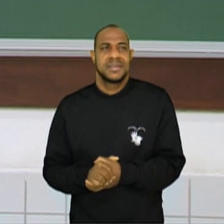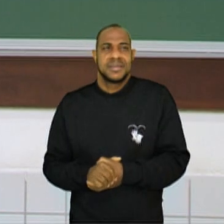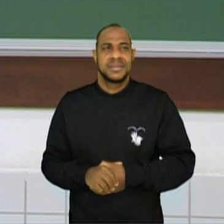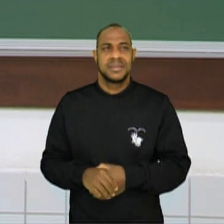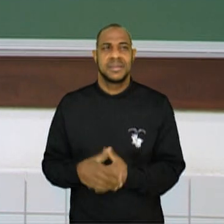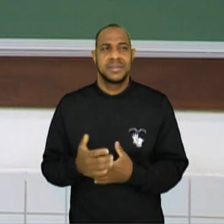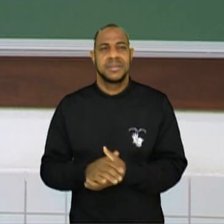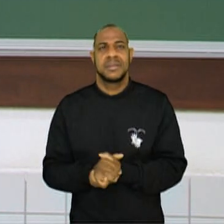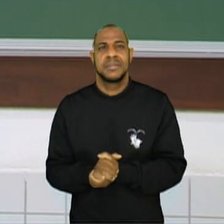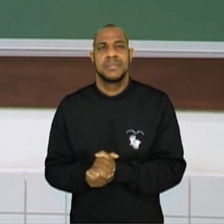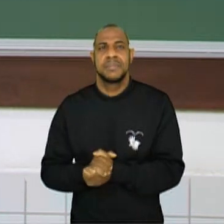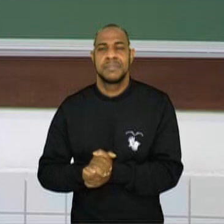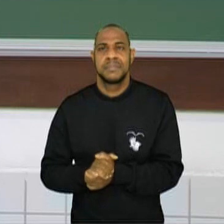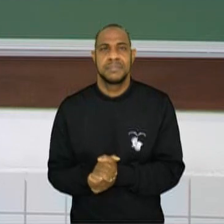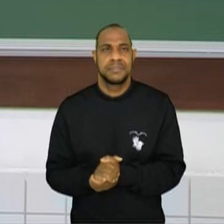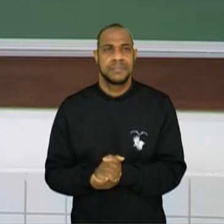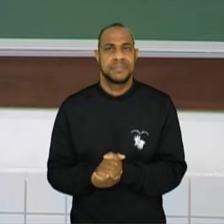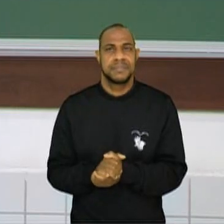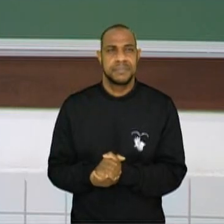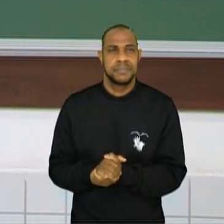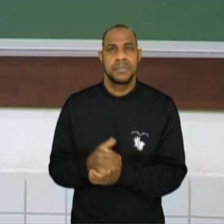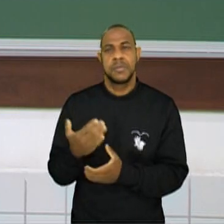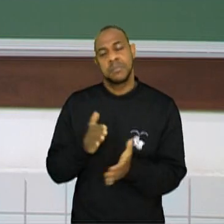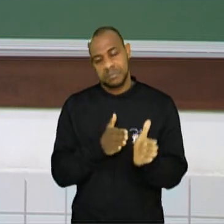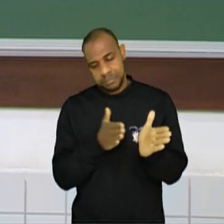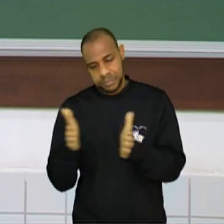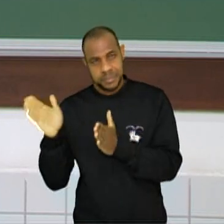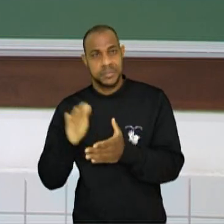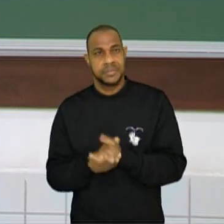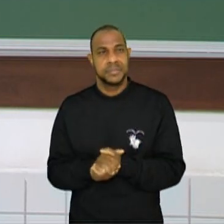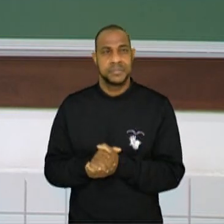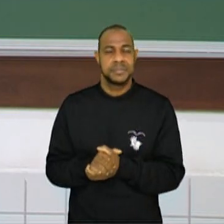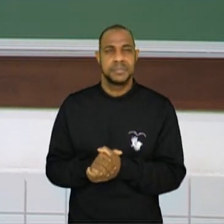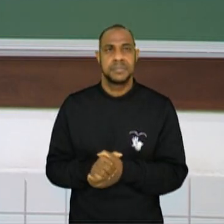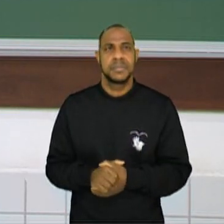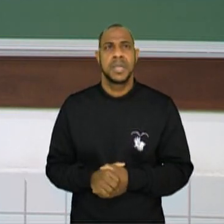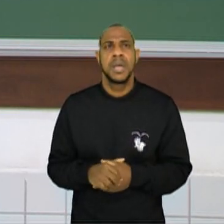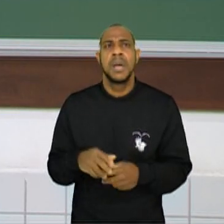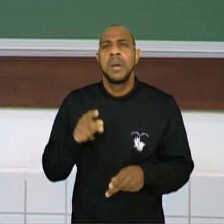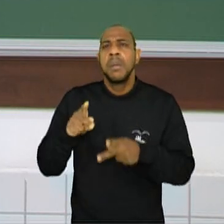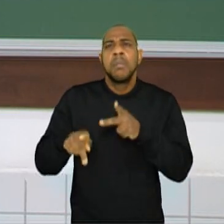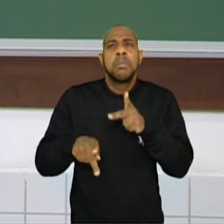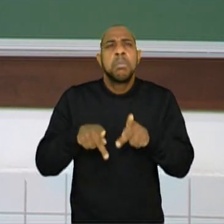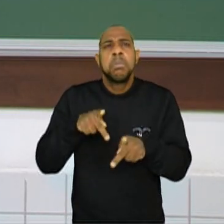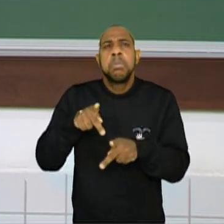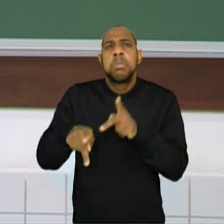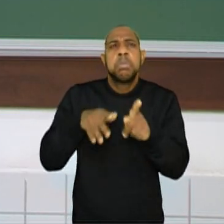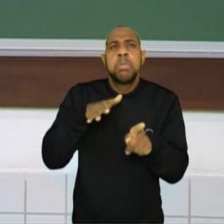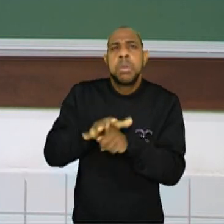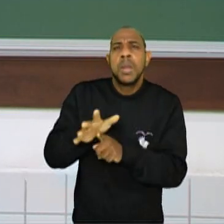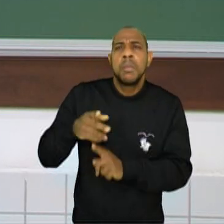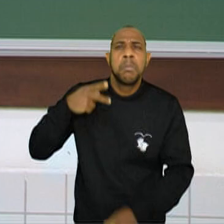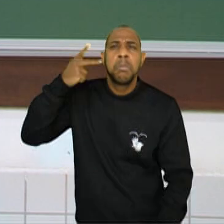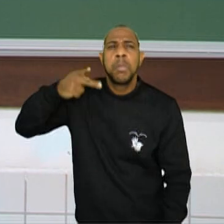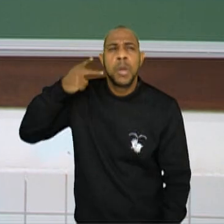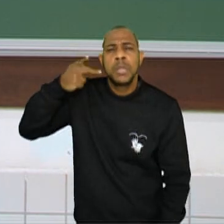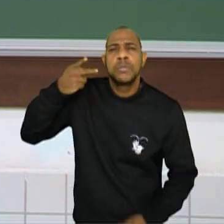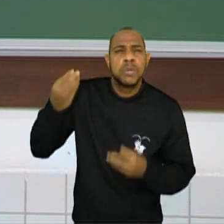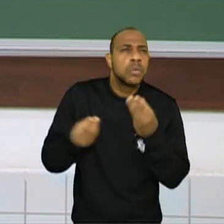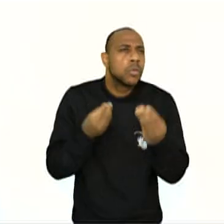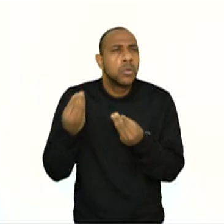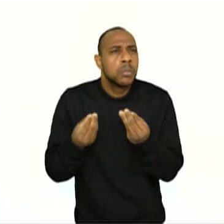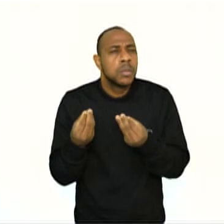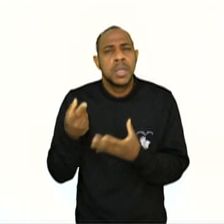significa a palavra respectivamente. Então, vamos adiante aí. Populismo político se caracterizava, como o professor comentou, com